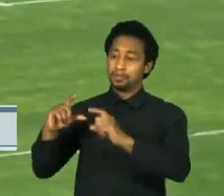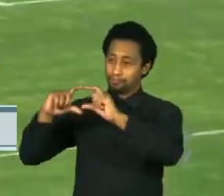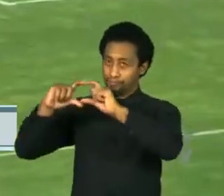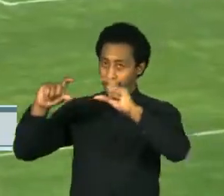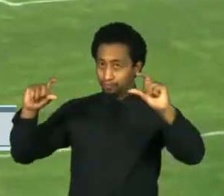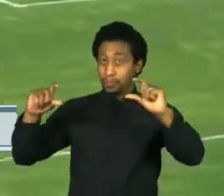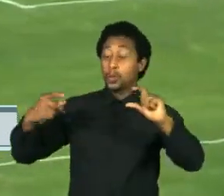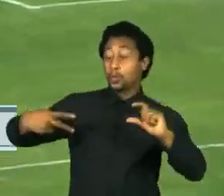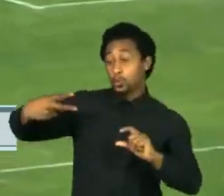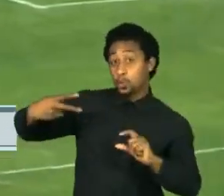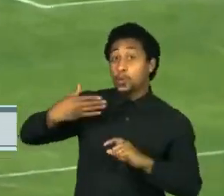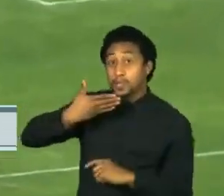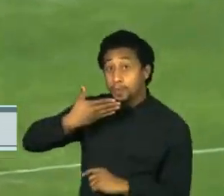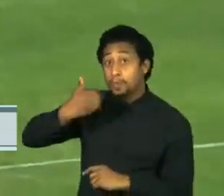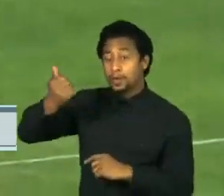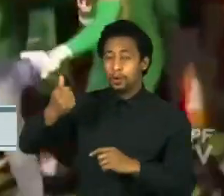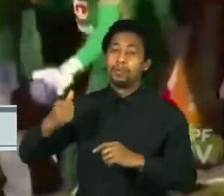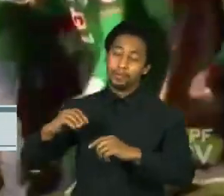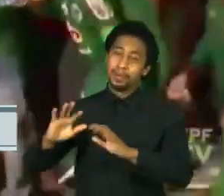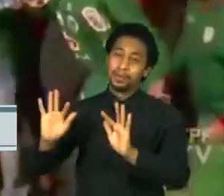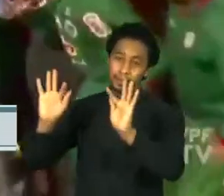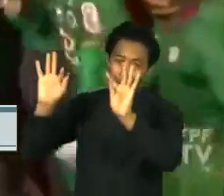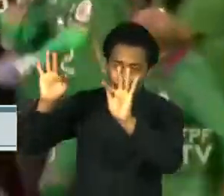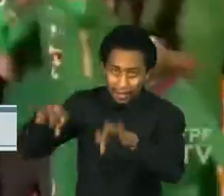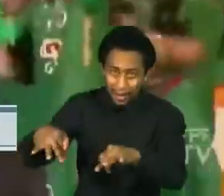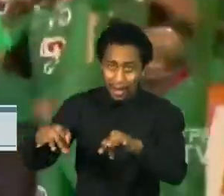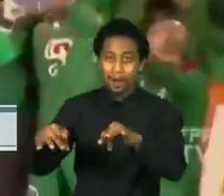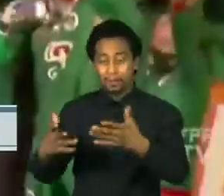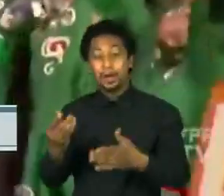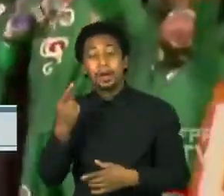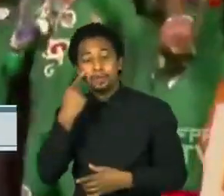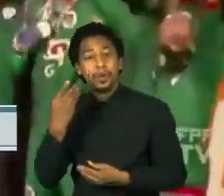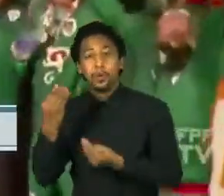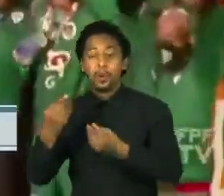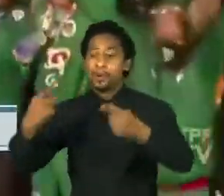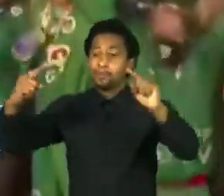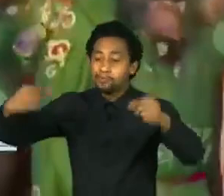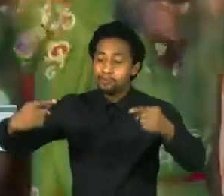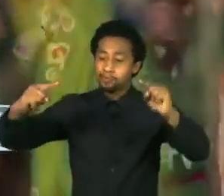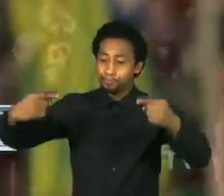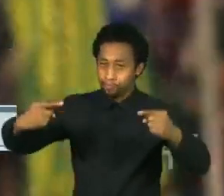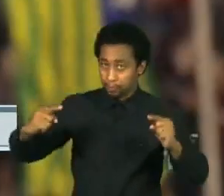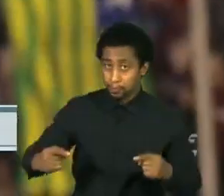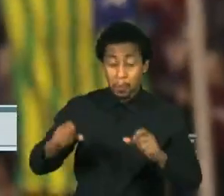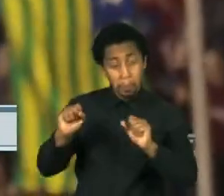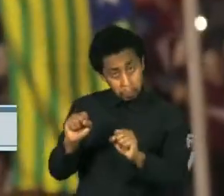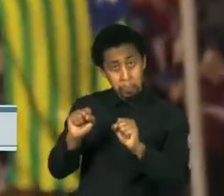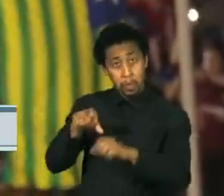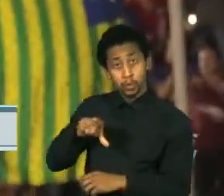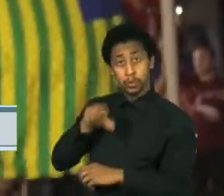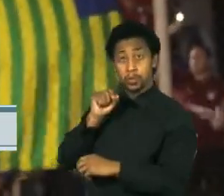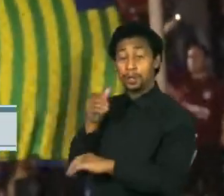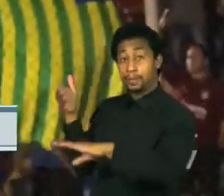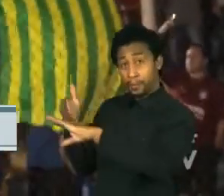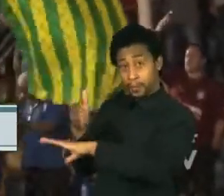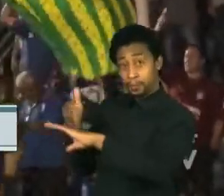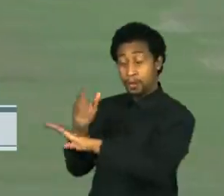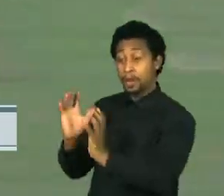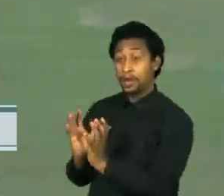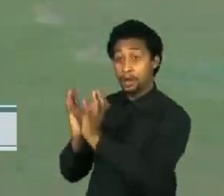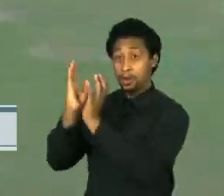colocados, avançam para a fase mata-mata. O vencedor pode escolher entre uma vaga na Copa do Brasil ou na Série D do